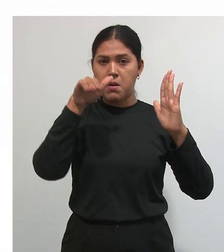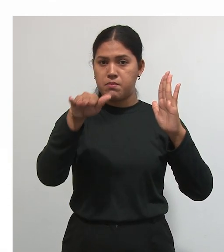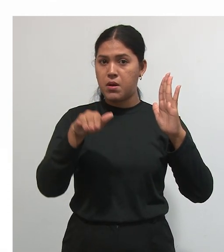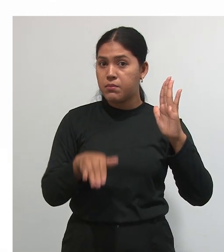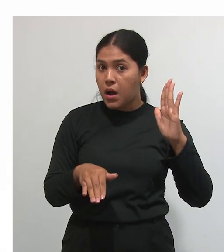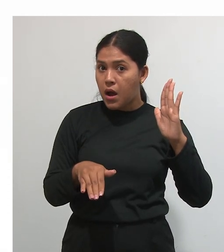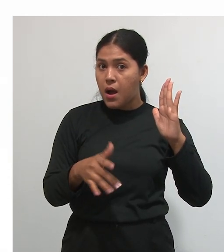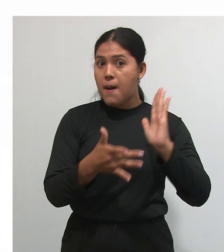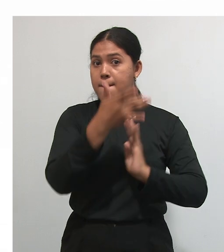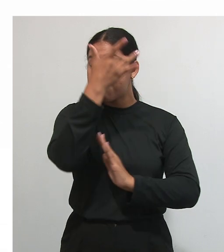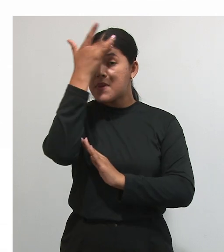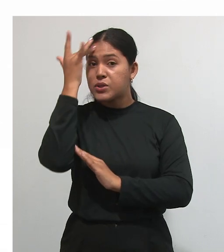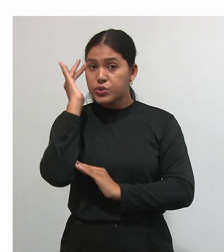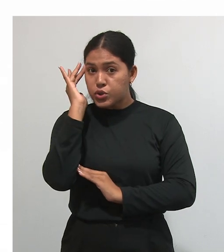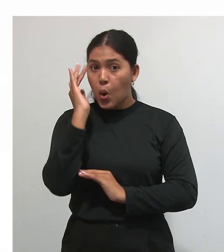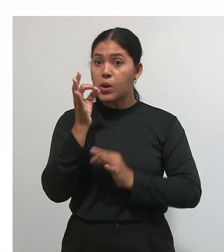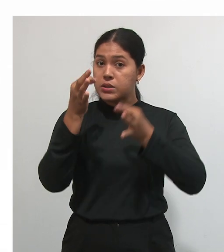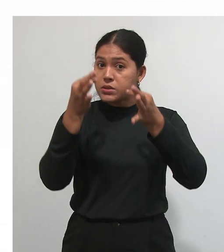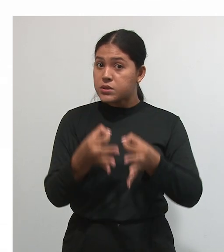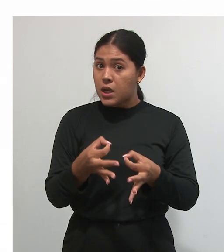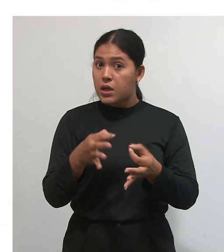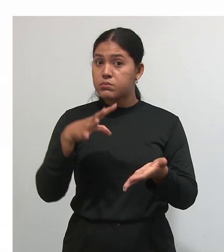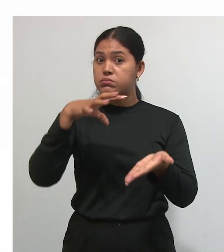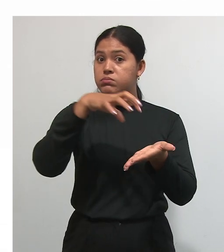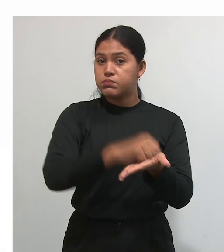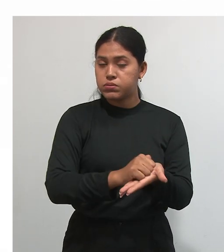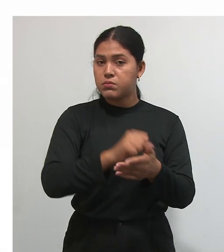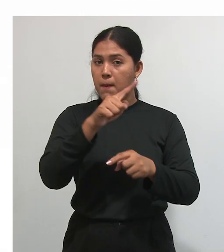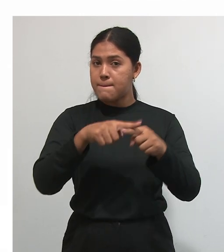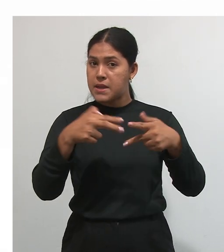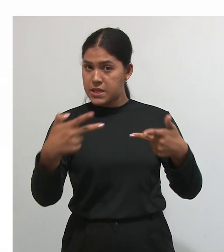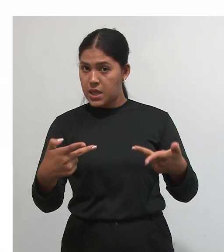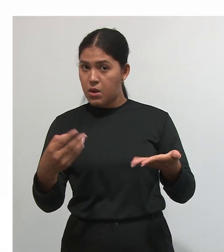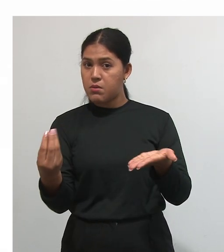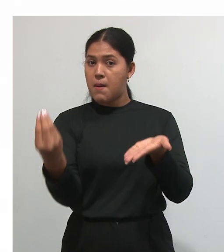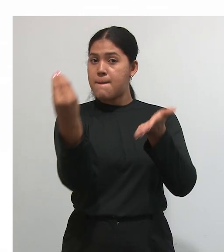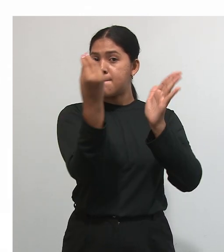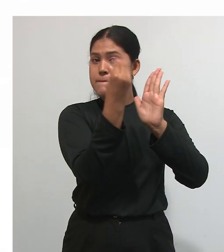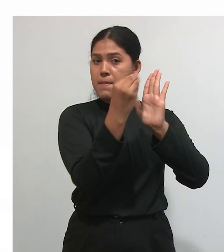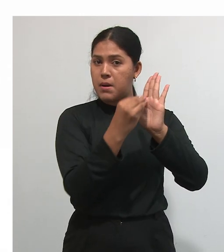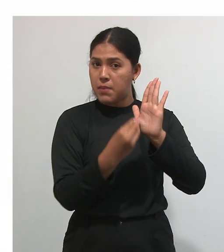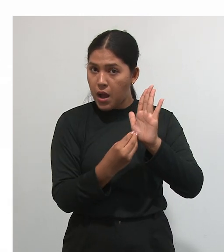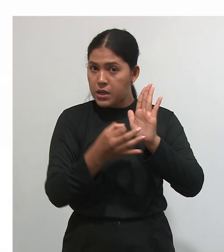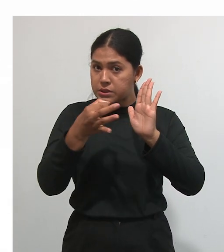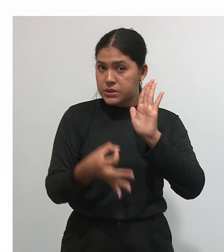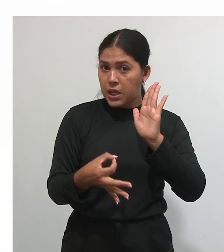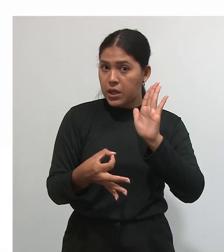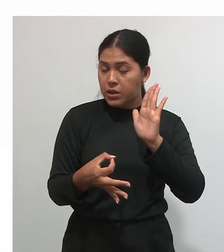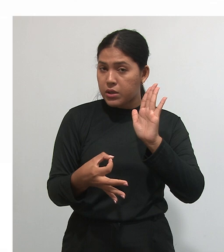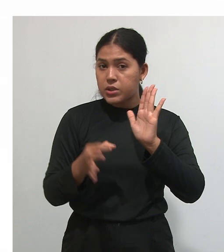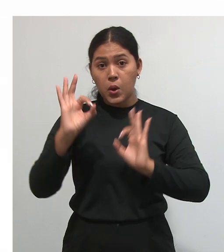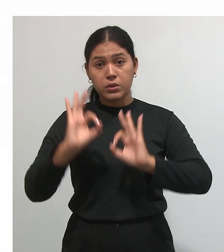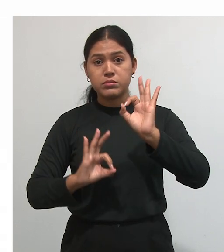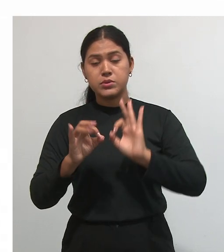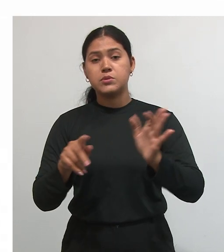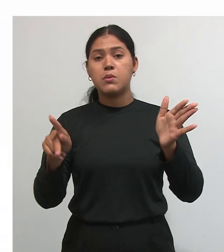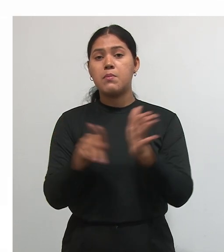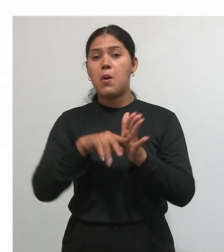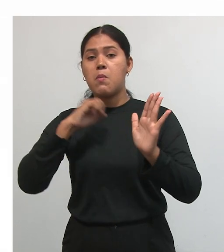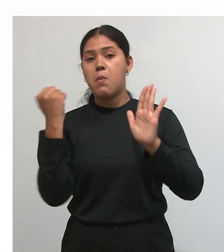realmente registrando todas as entradas e saídas, todas as baixas, está fazendo o tombamento